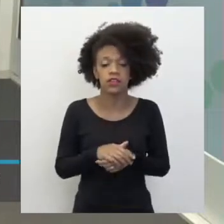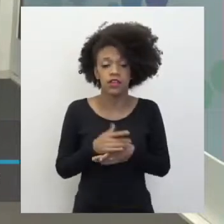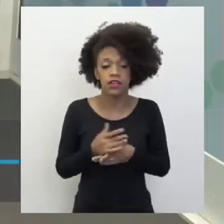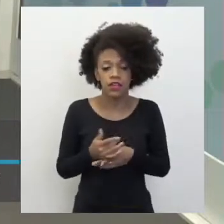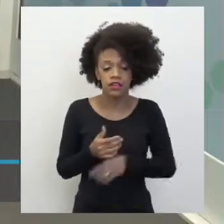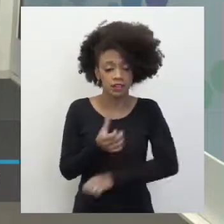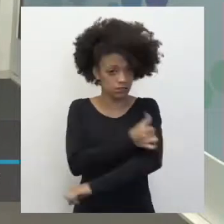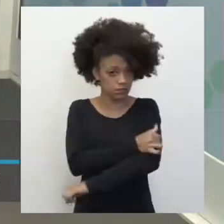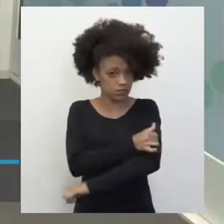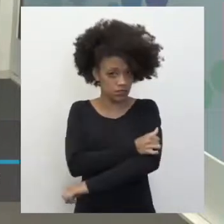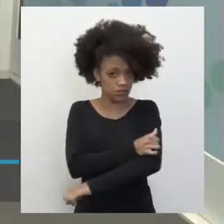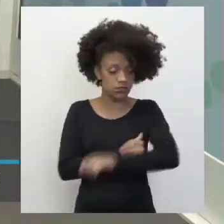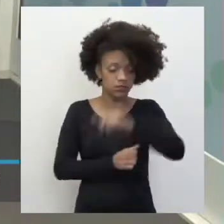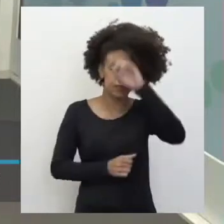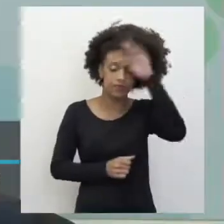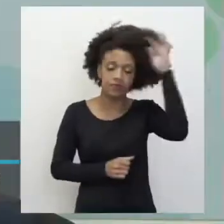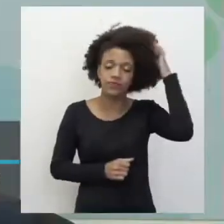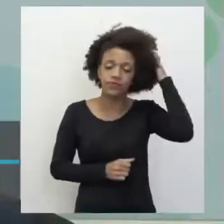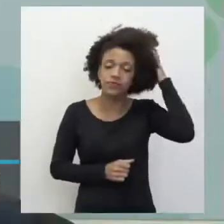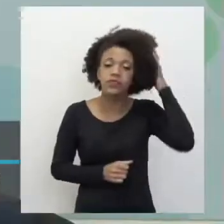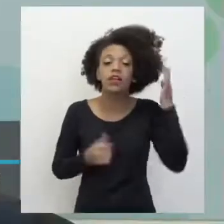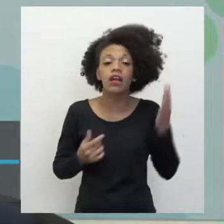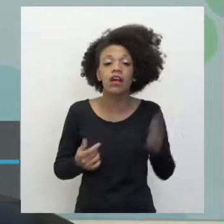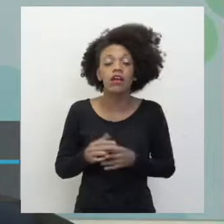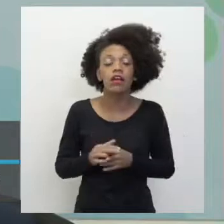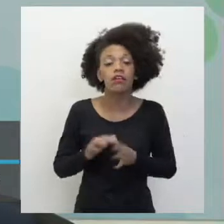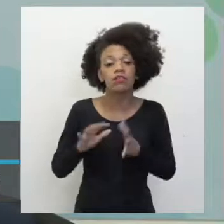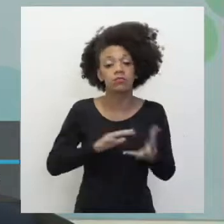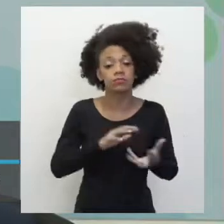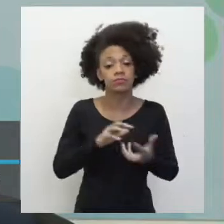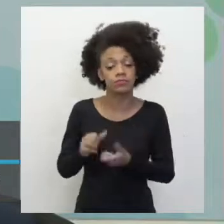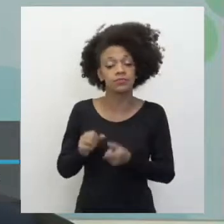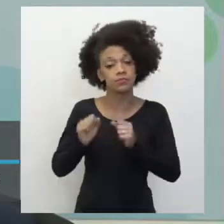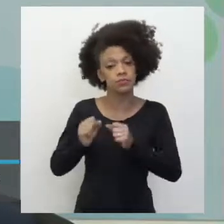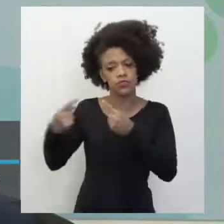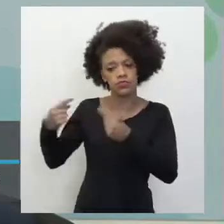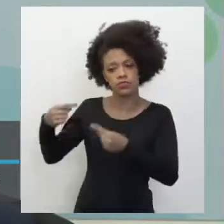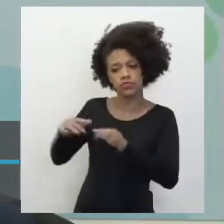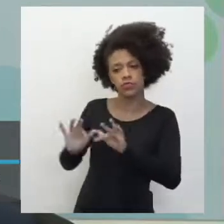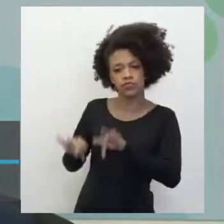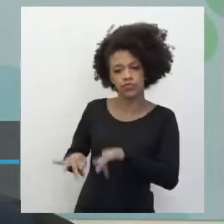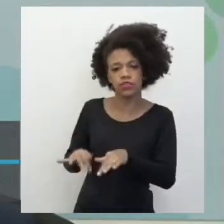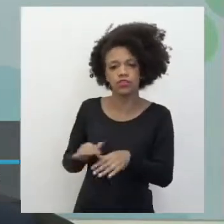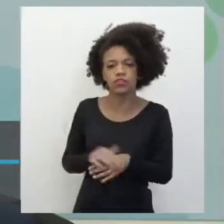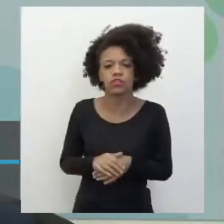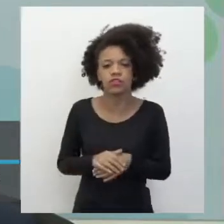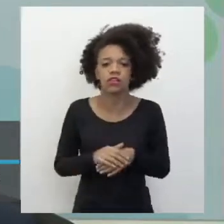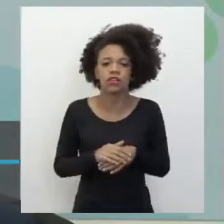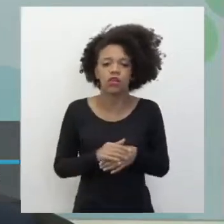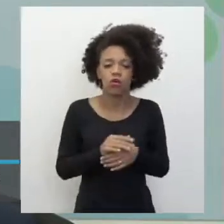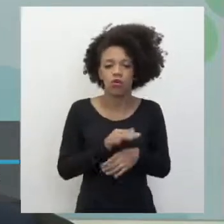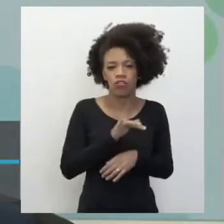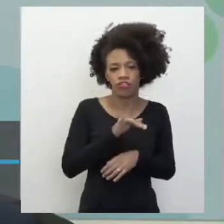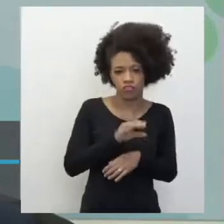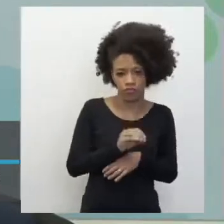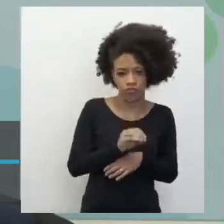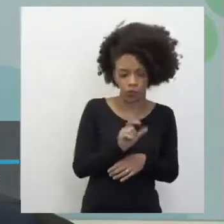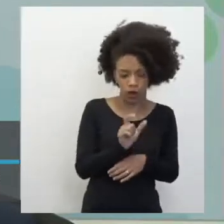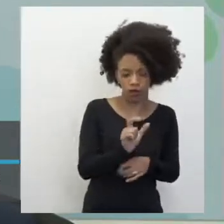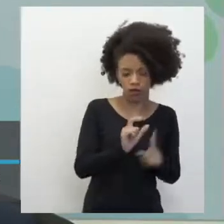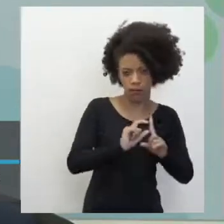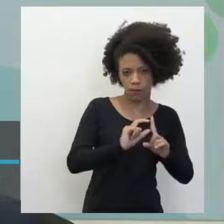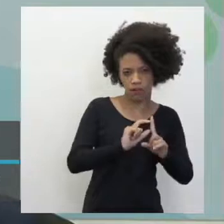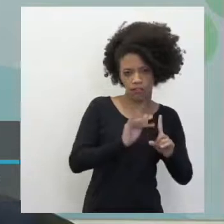6º ano, né? Há muito tempo a humanidade poderia ter enfrentado o fim, né? Ele substituiu por um fio aí, né?